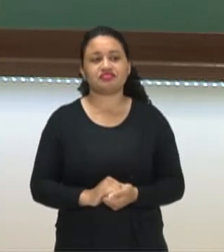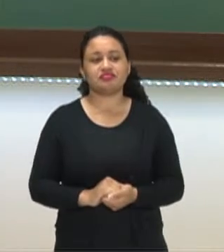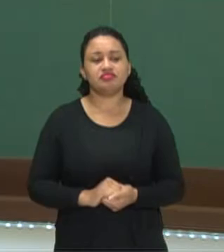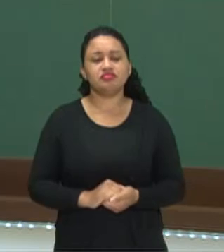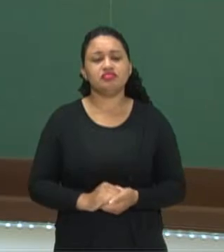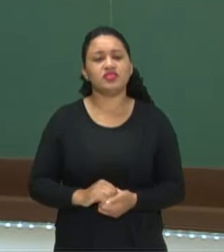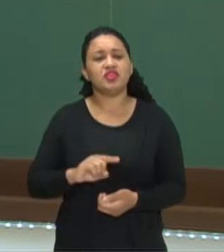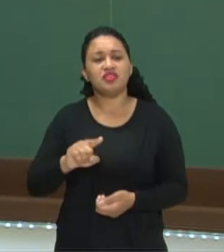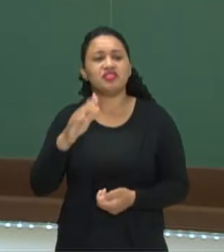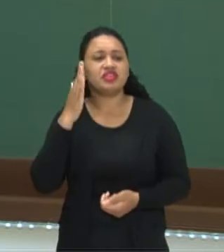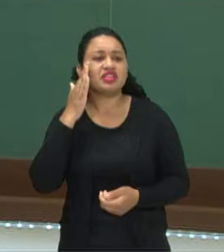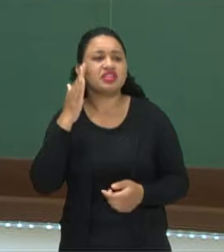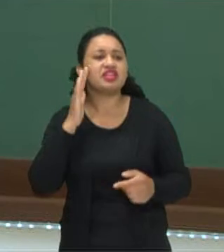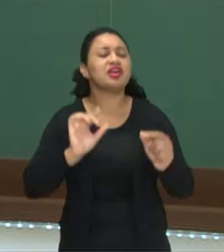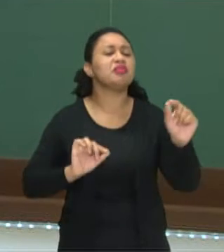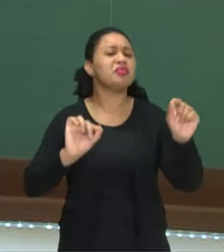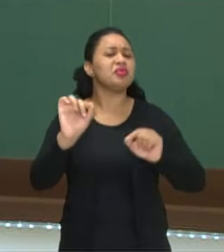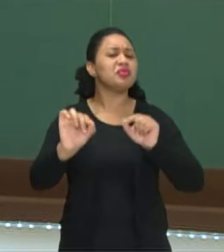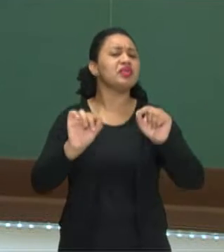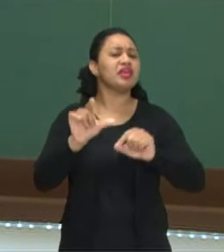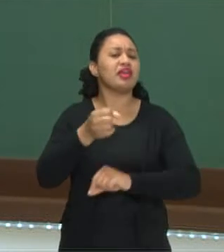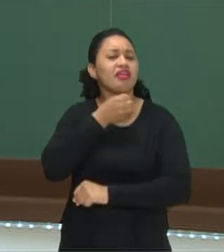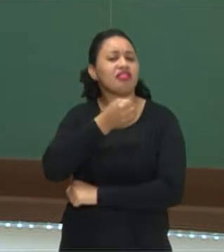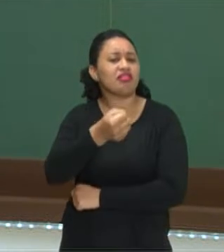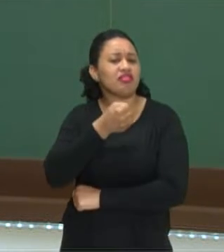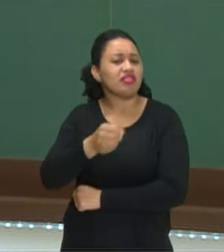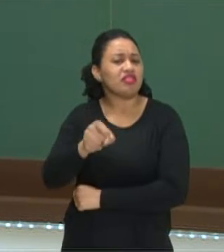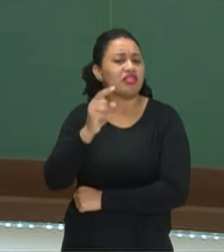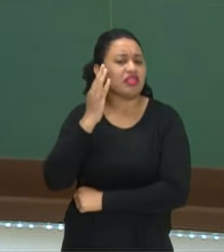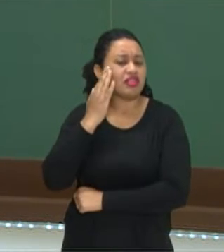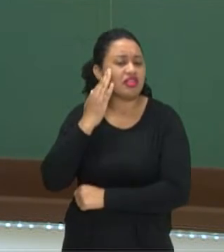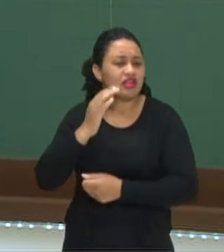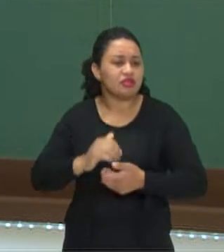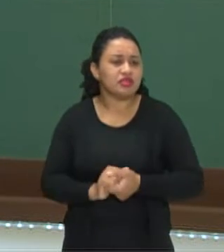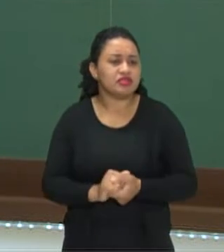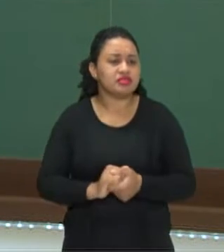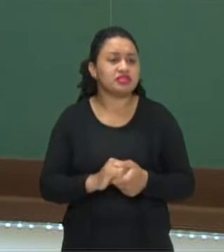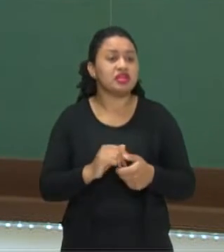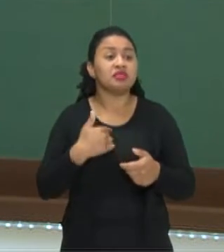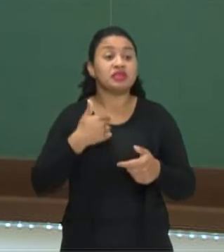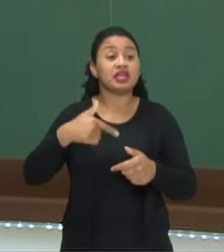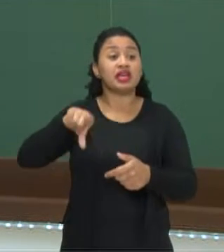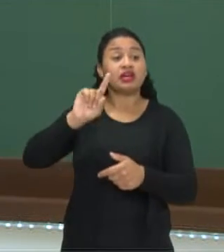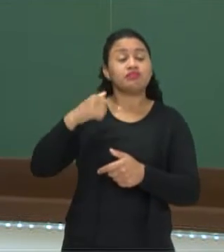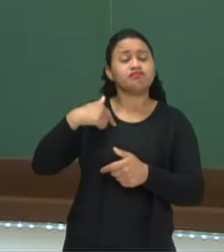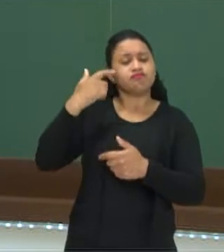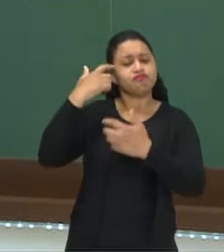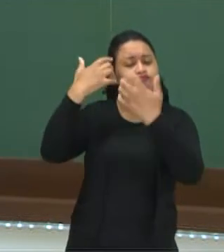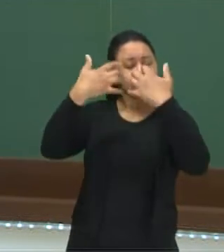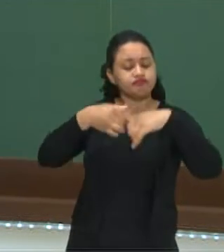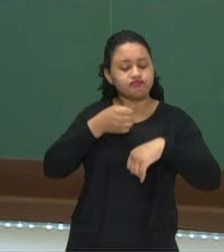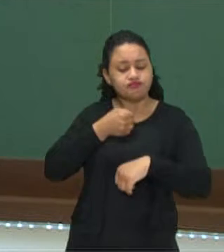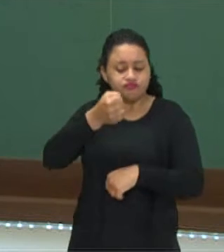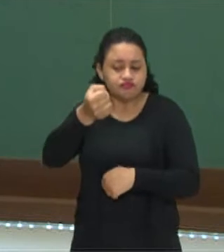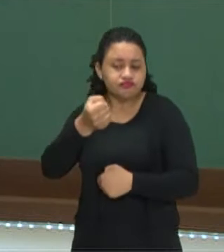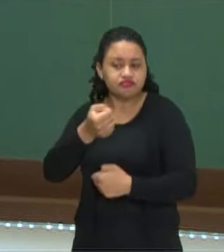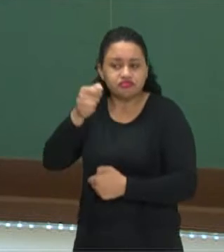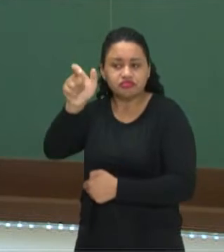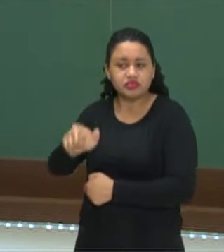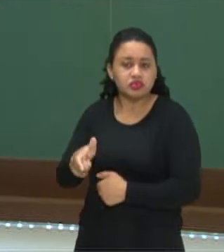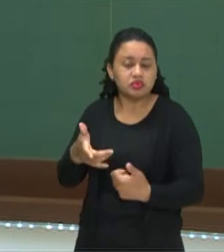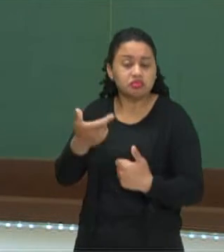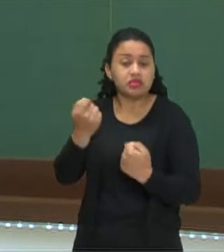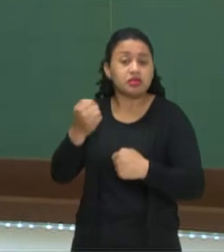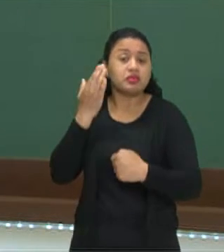Você sabe o que é uma entrevista? Porque antes de nós pensarmos em entrevistar alguém, nós